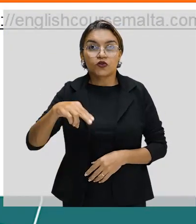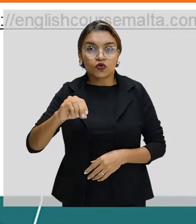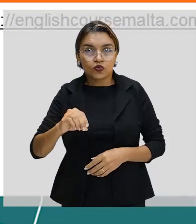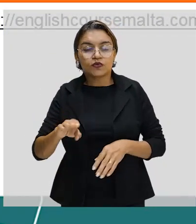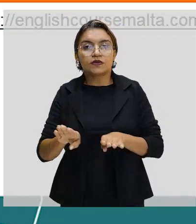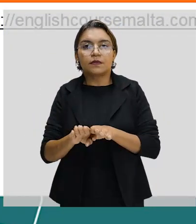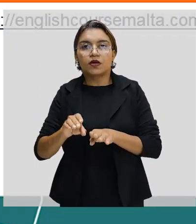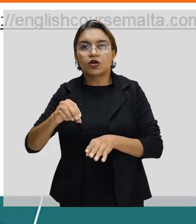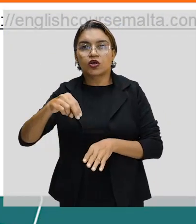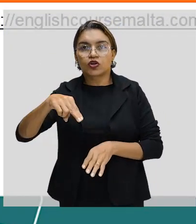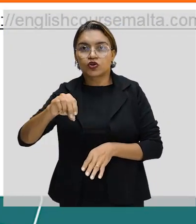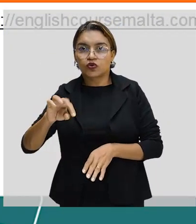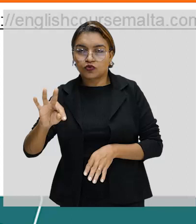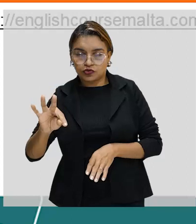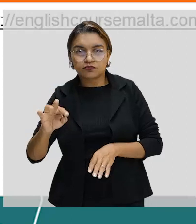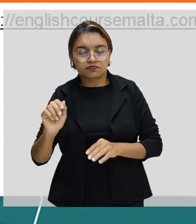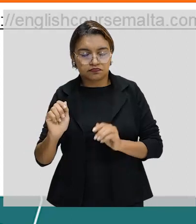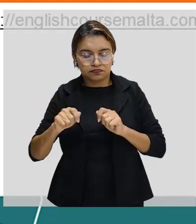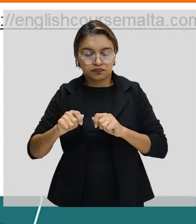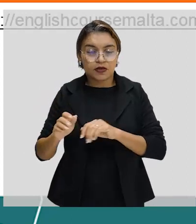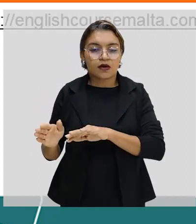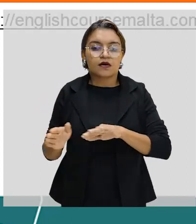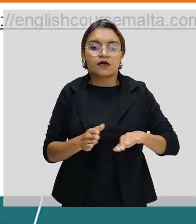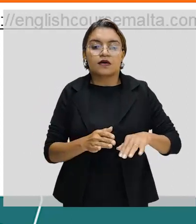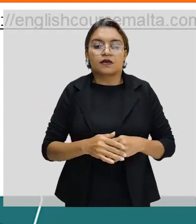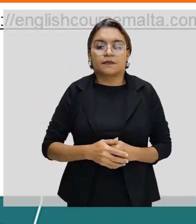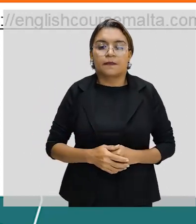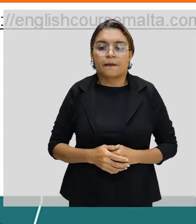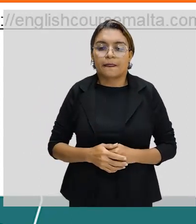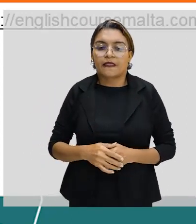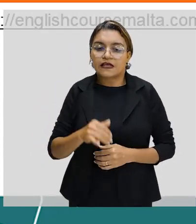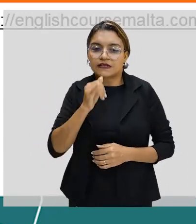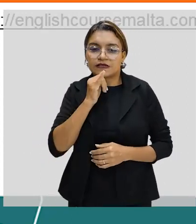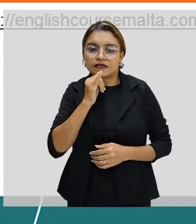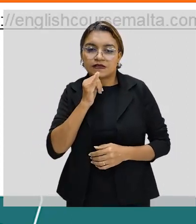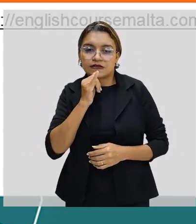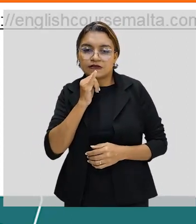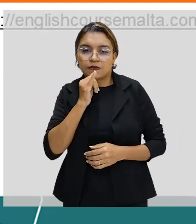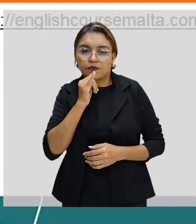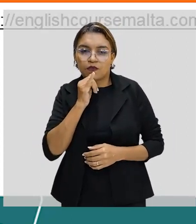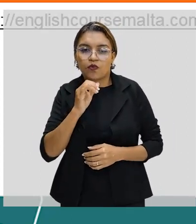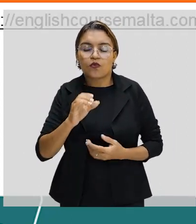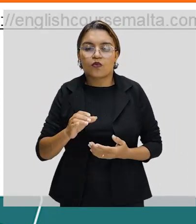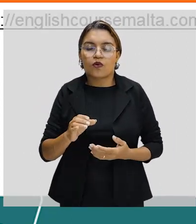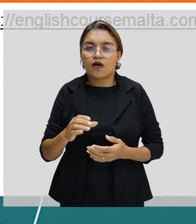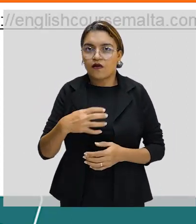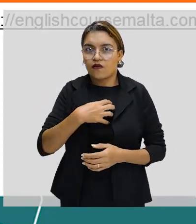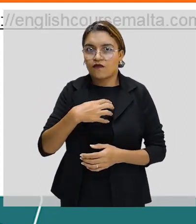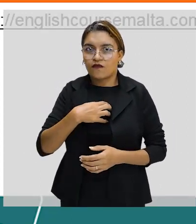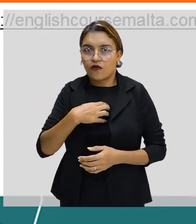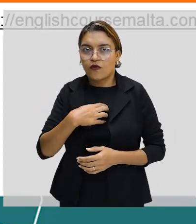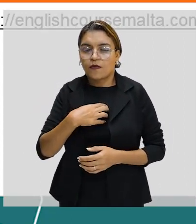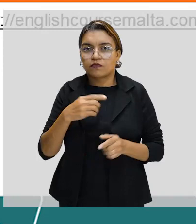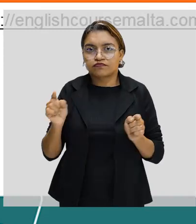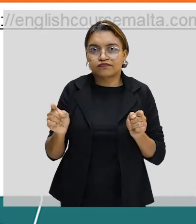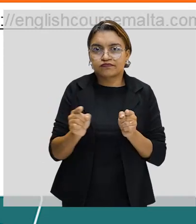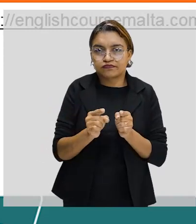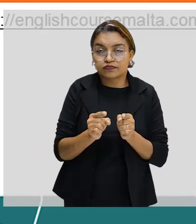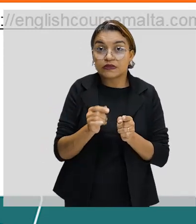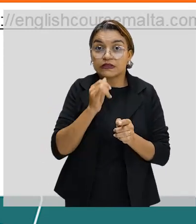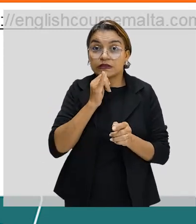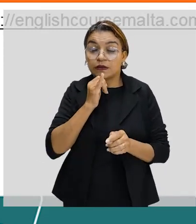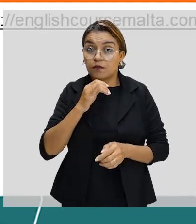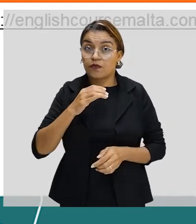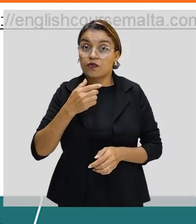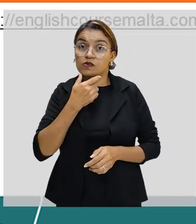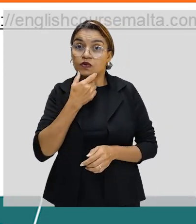forma contraída é quando nós falamos de um termo gramatical. É um recurso que a língua inglesa